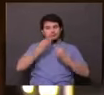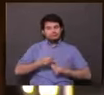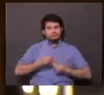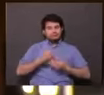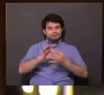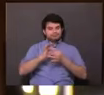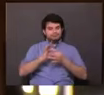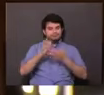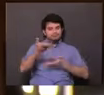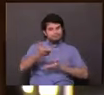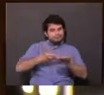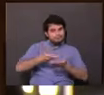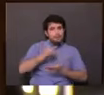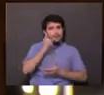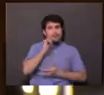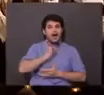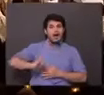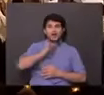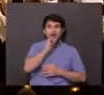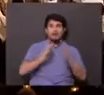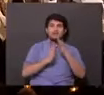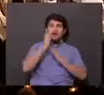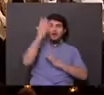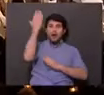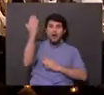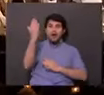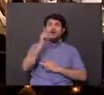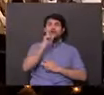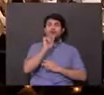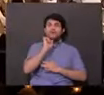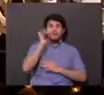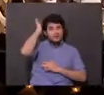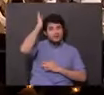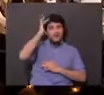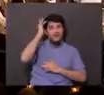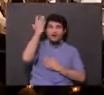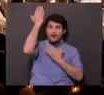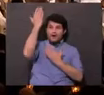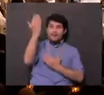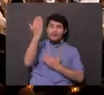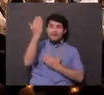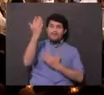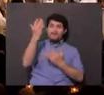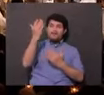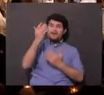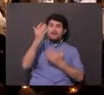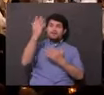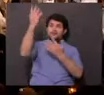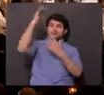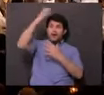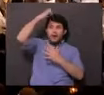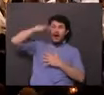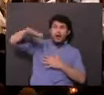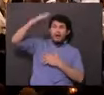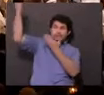negociação. Pai nosso que estais nos céus, santificado seja o vosso nome. Venha a nós